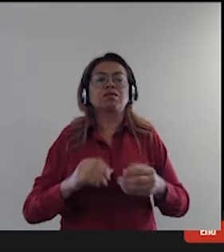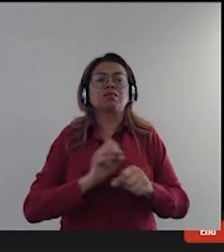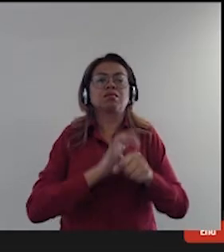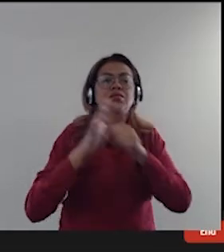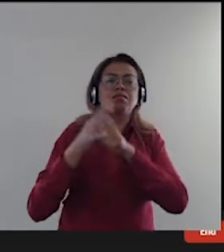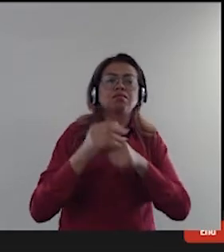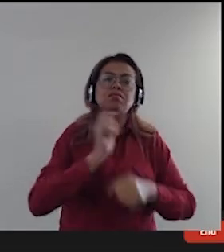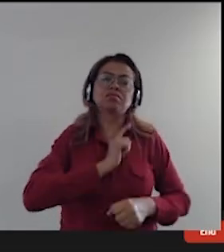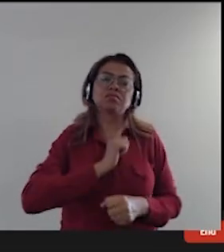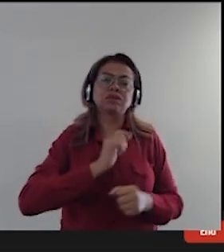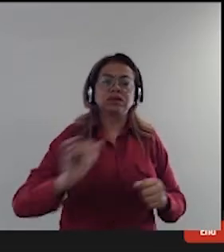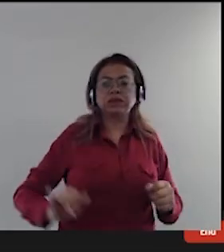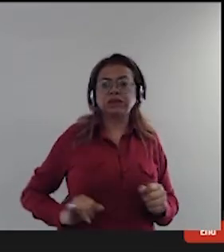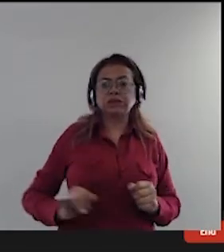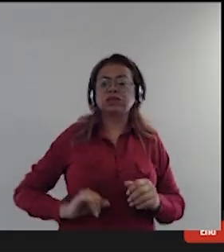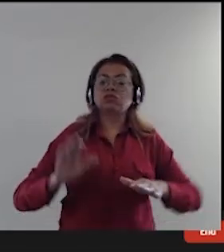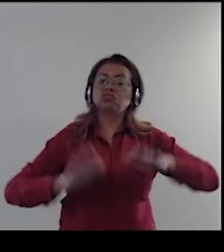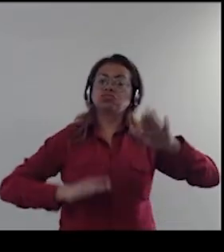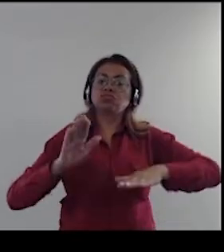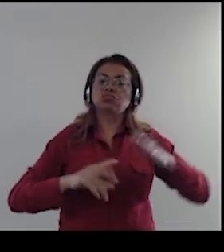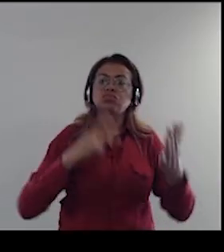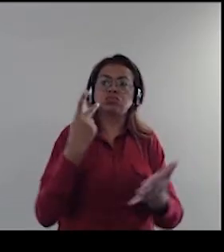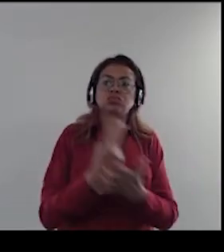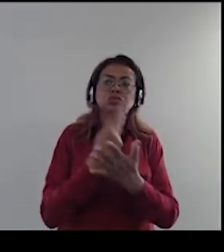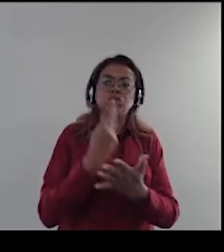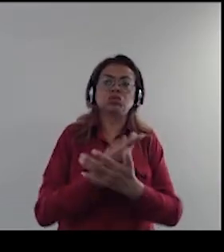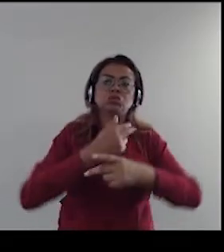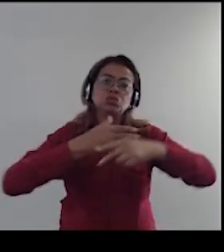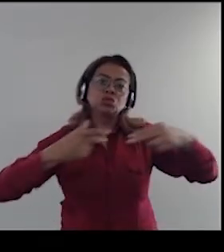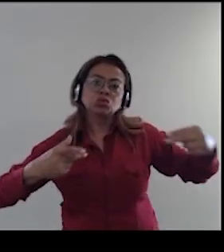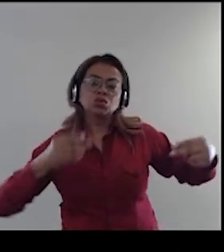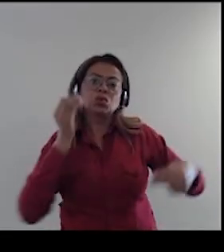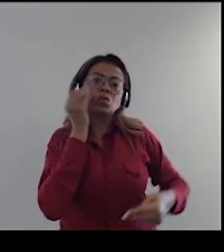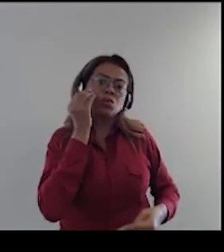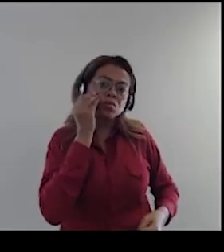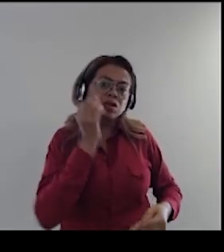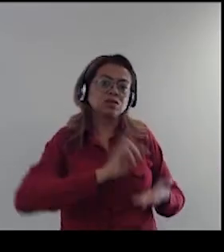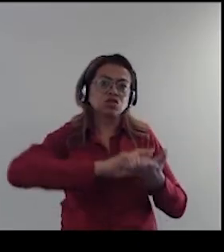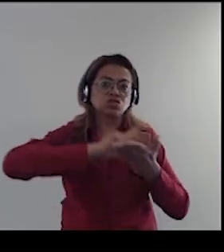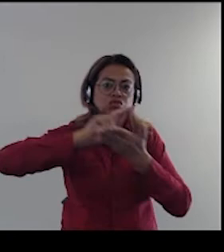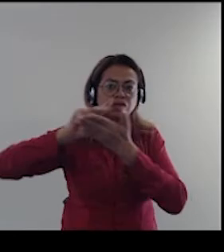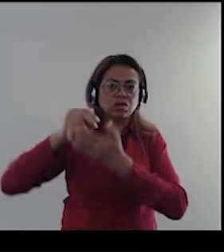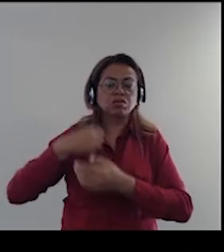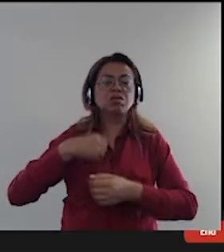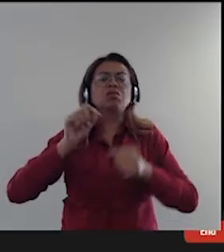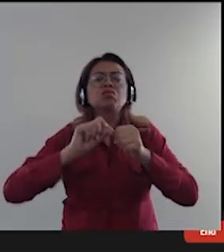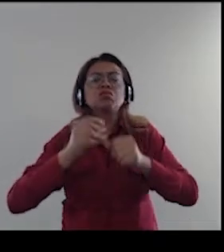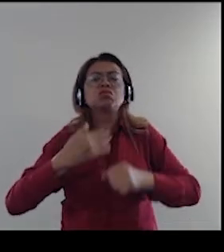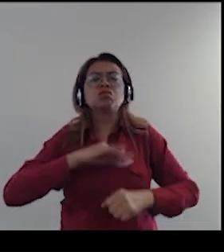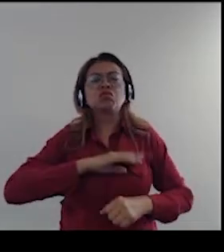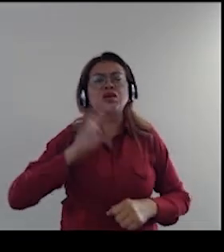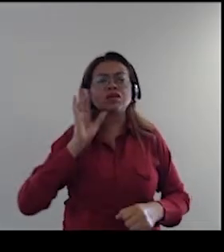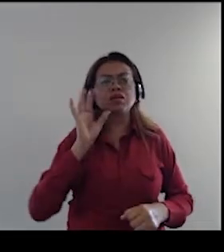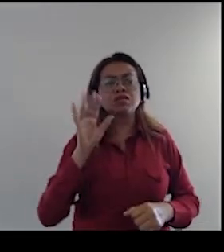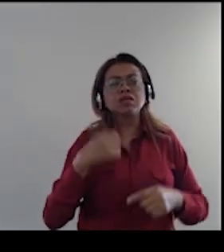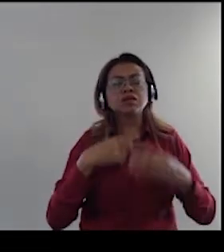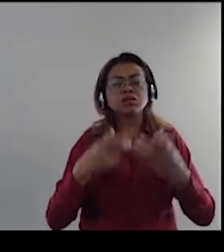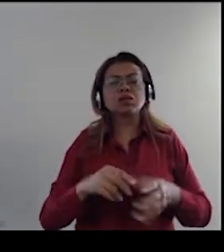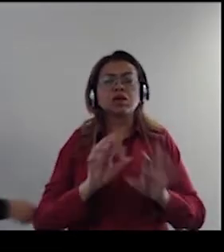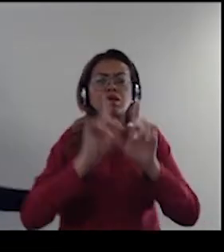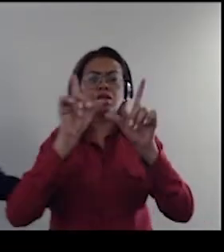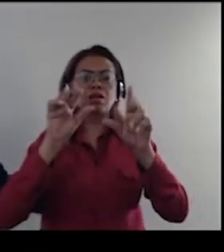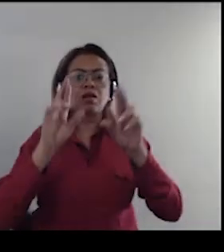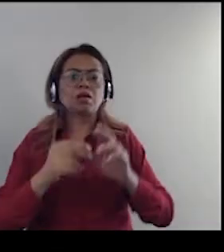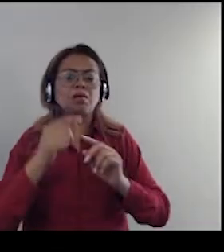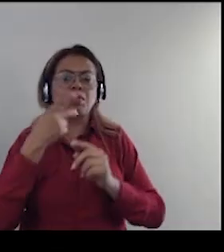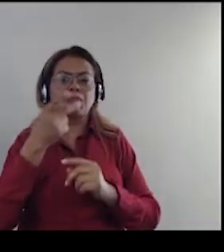tenha sofrido algum impacto, alguma situação diferente que nos fez refletir. Obviamente que as falas